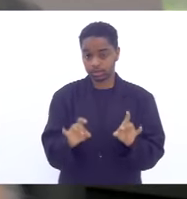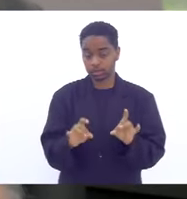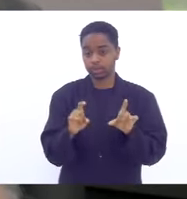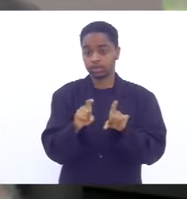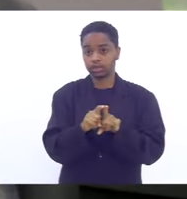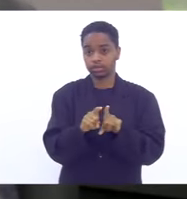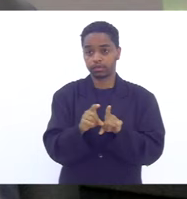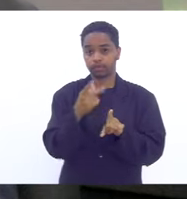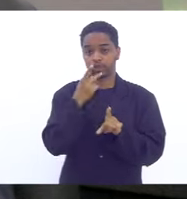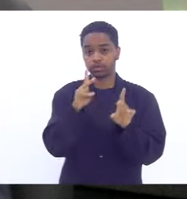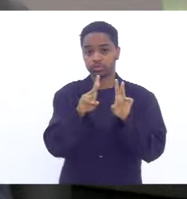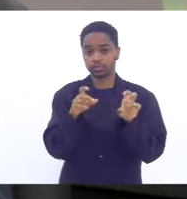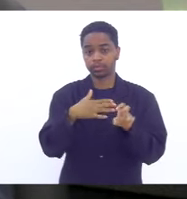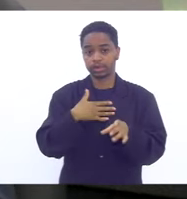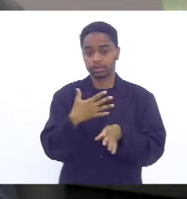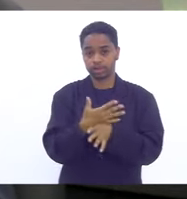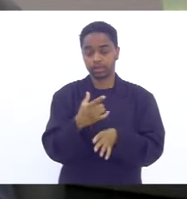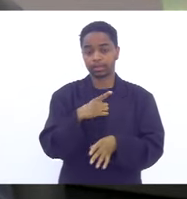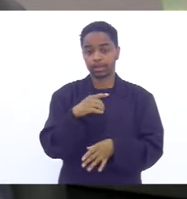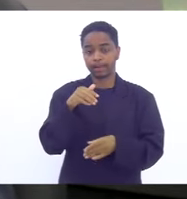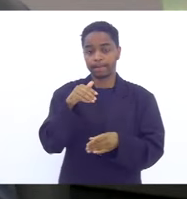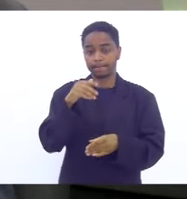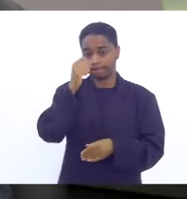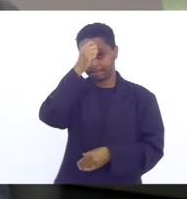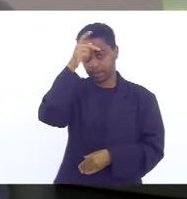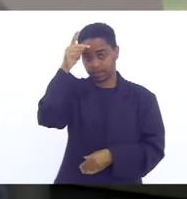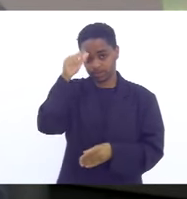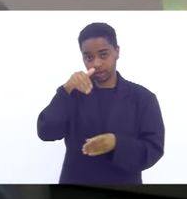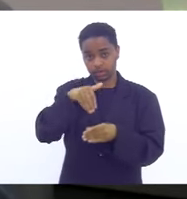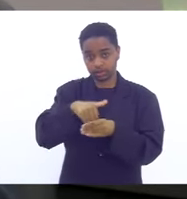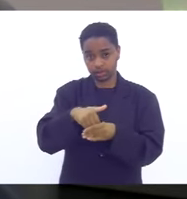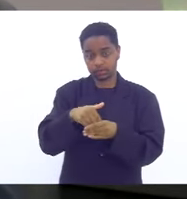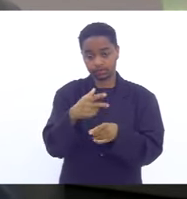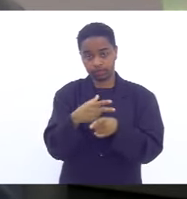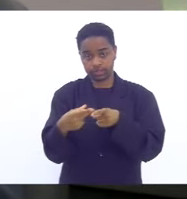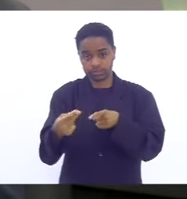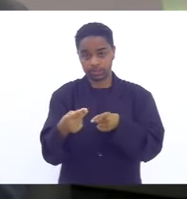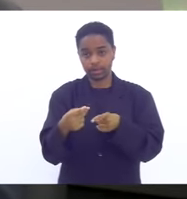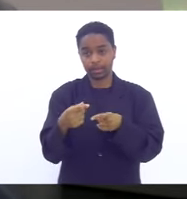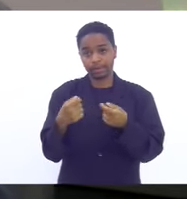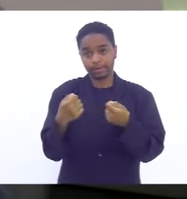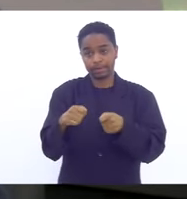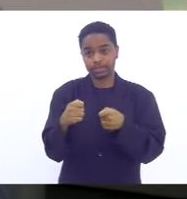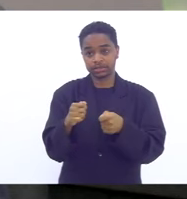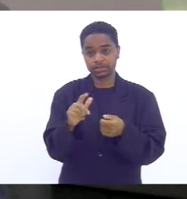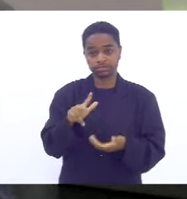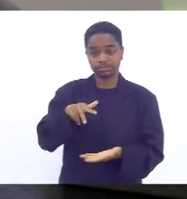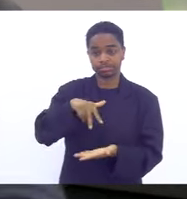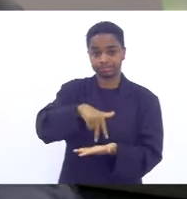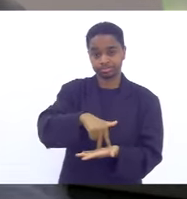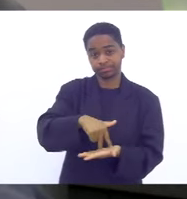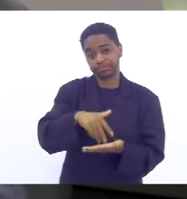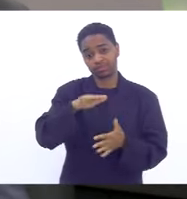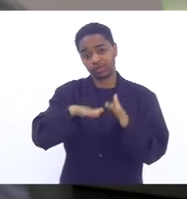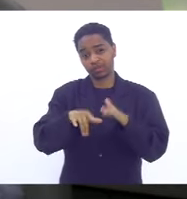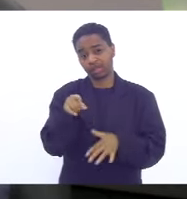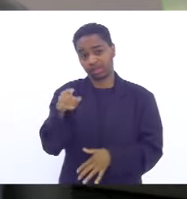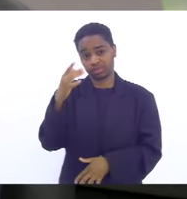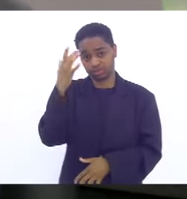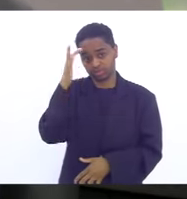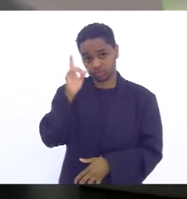representar a minha cidade. Lá existe uma prefeita eleita que era para estar aqui no meu lugar, e, ao contrário disso, talvez ela não tenha